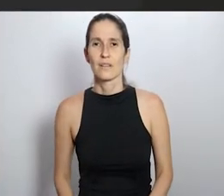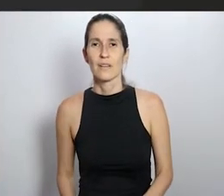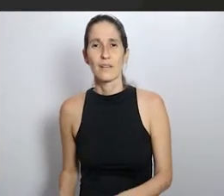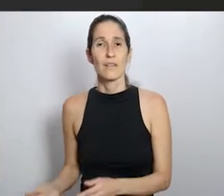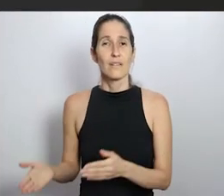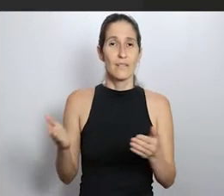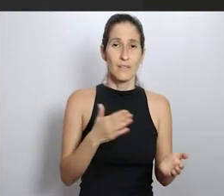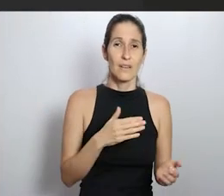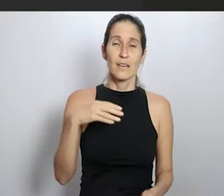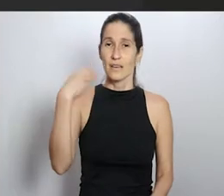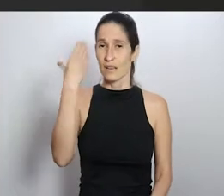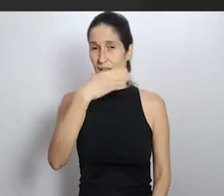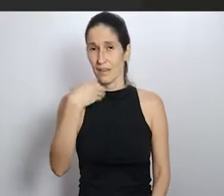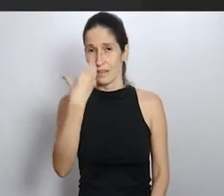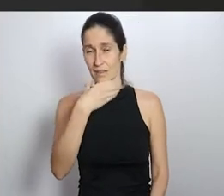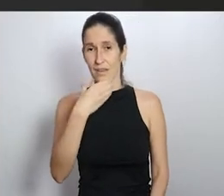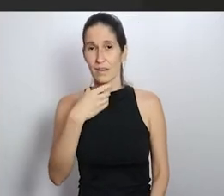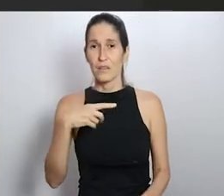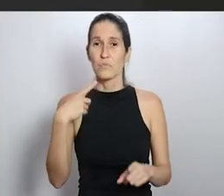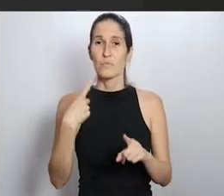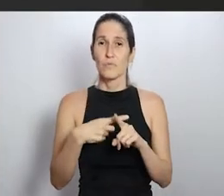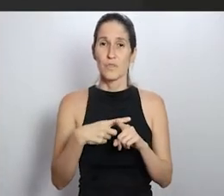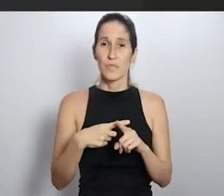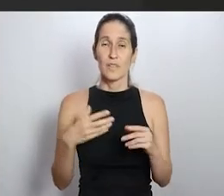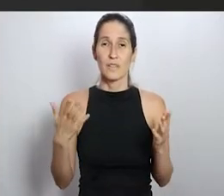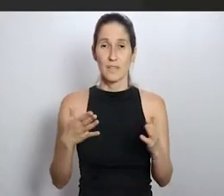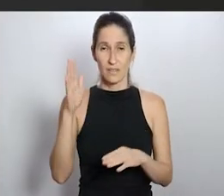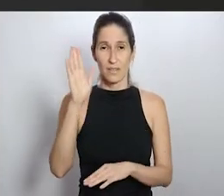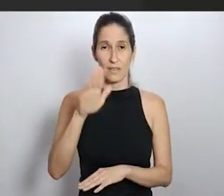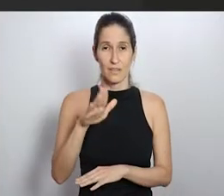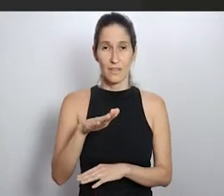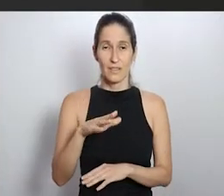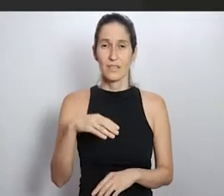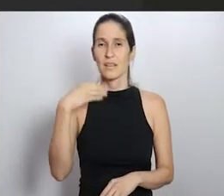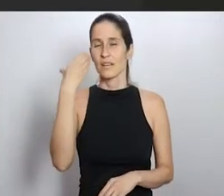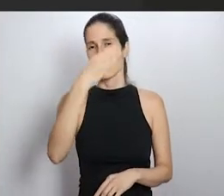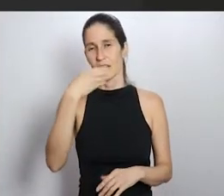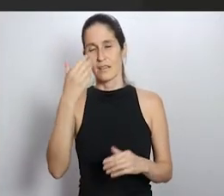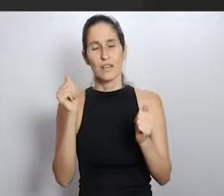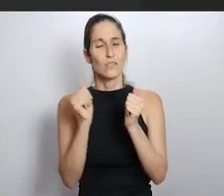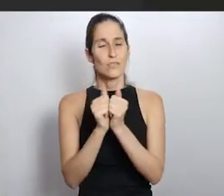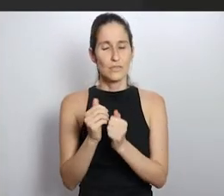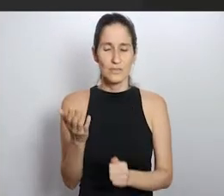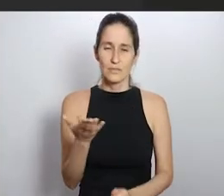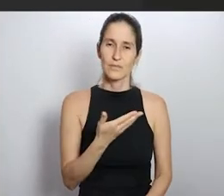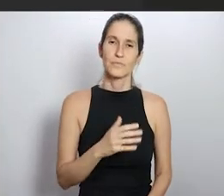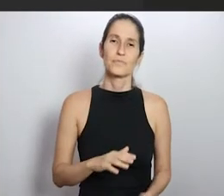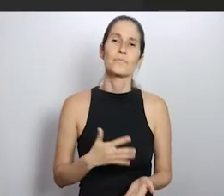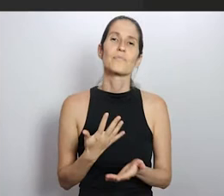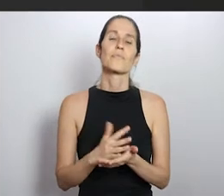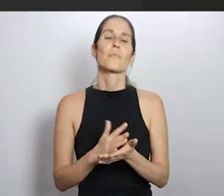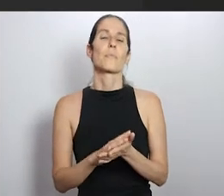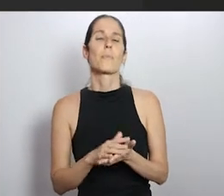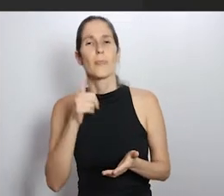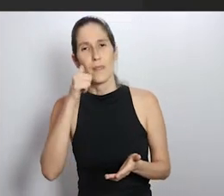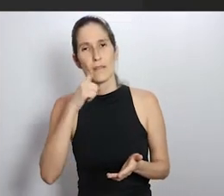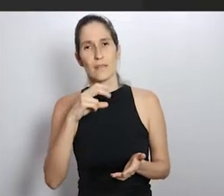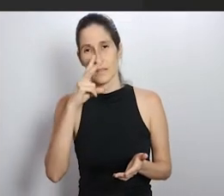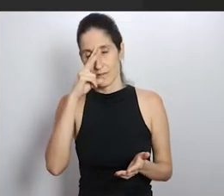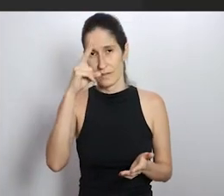pra cantar. O asa também, seu brinquedo, esta tarde é pra